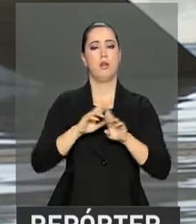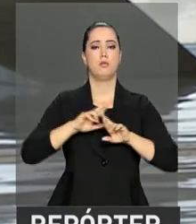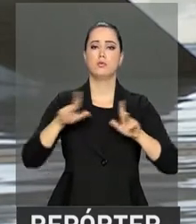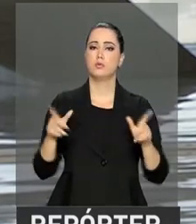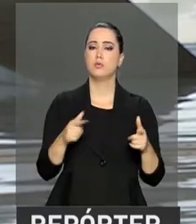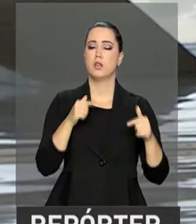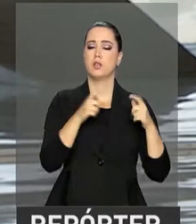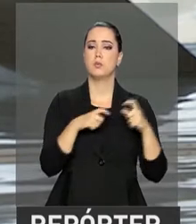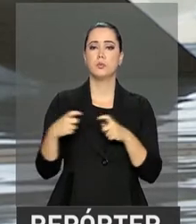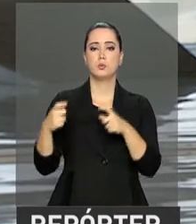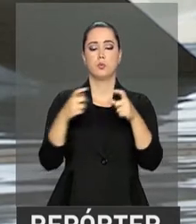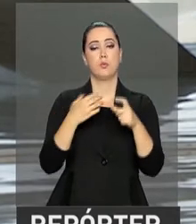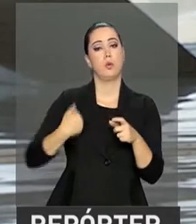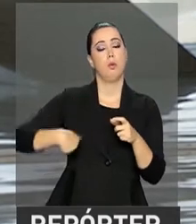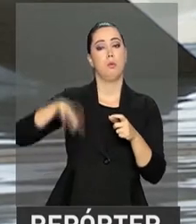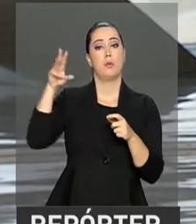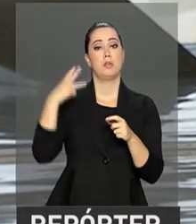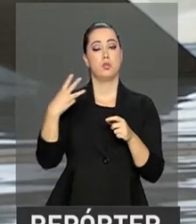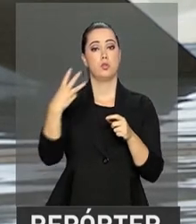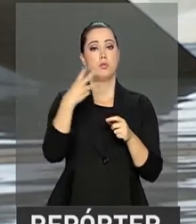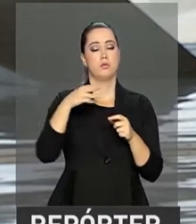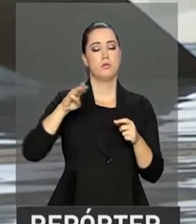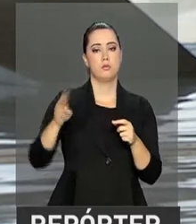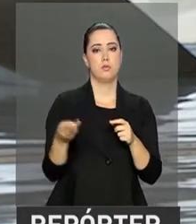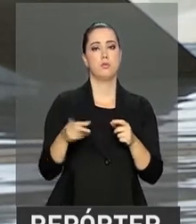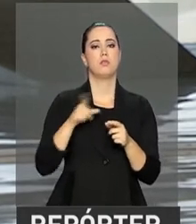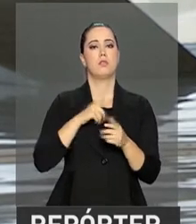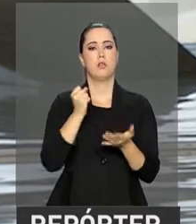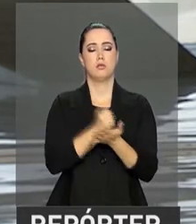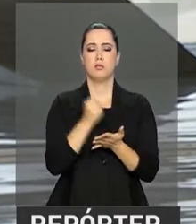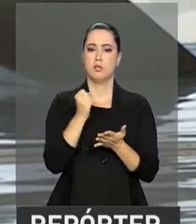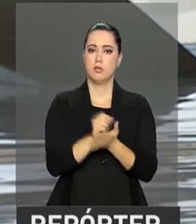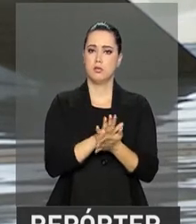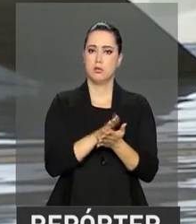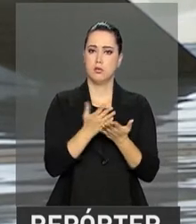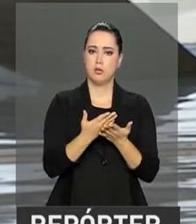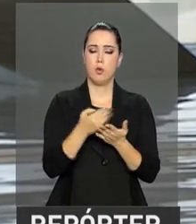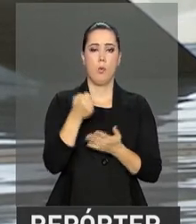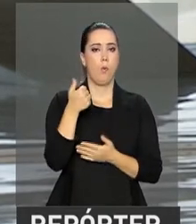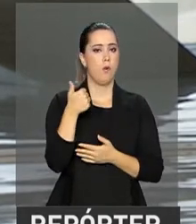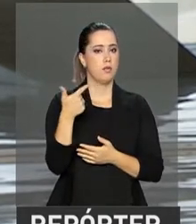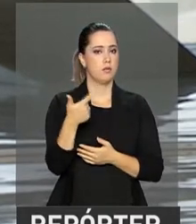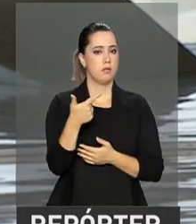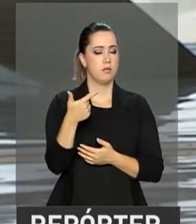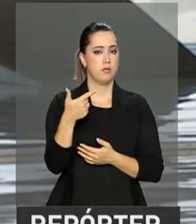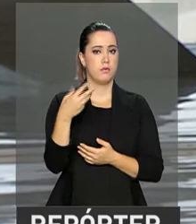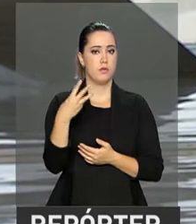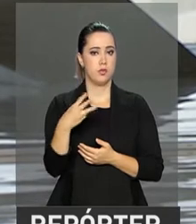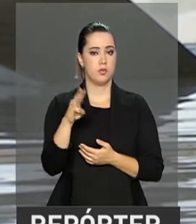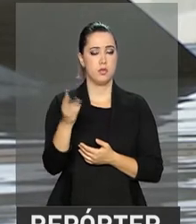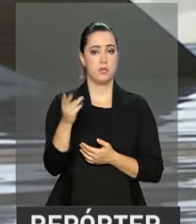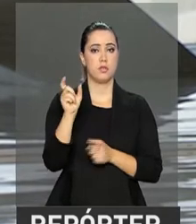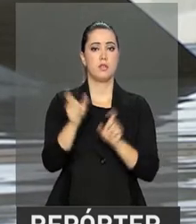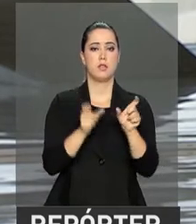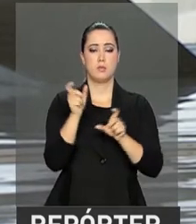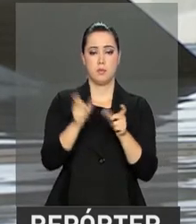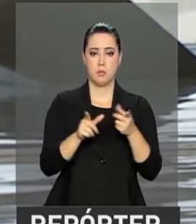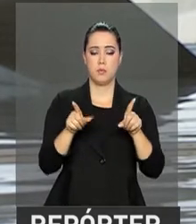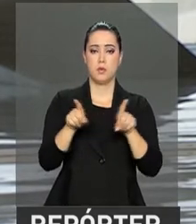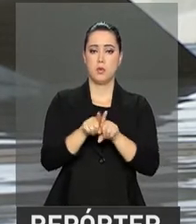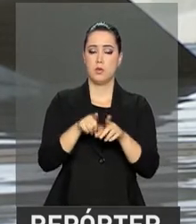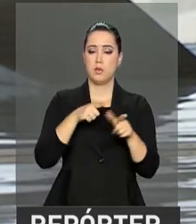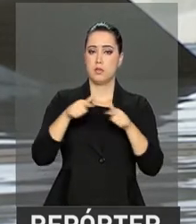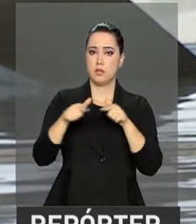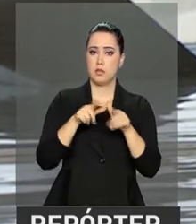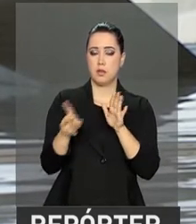mais de 33 milhões têm carteira assinada quase 23 milhões trabalho por conta própria cerca de